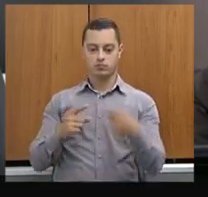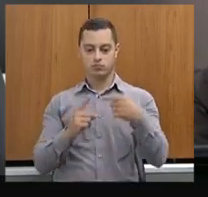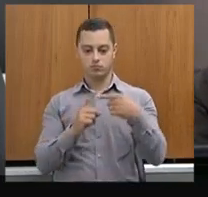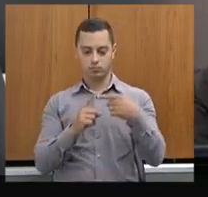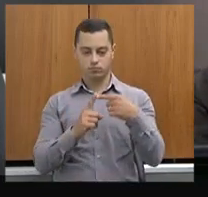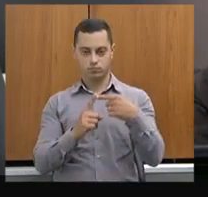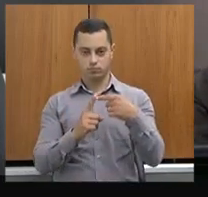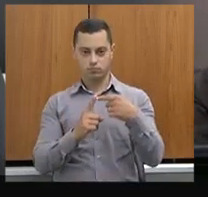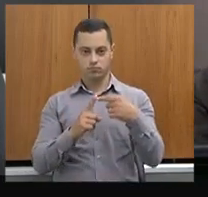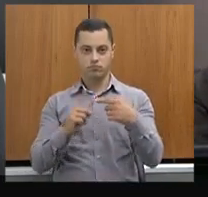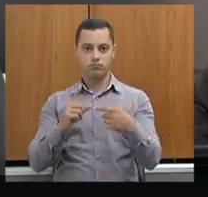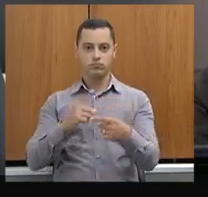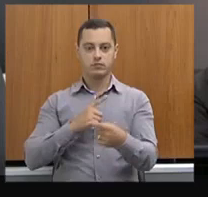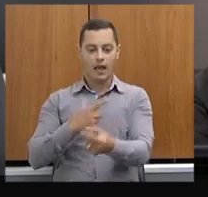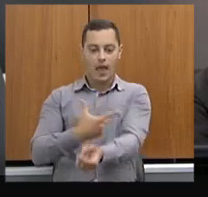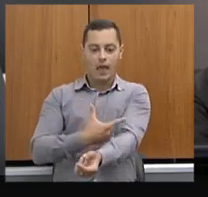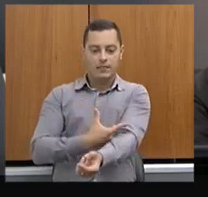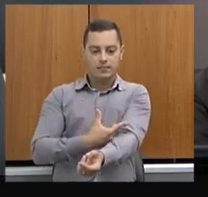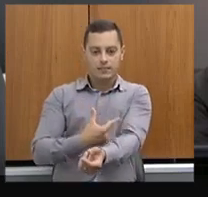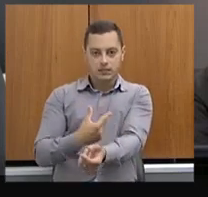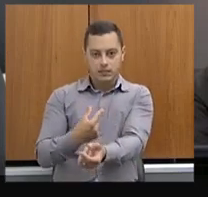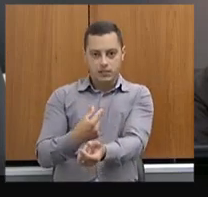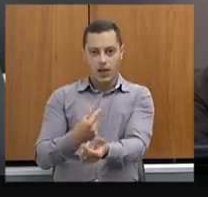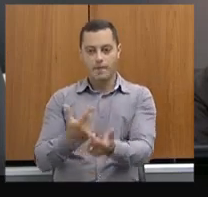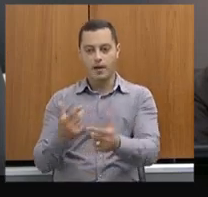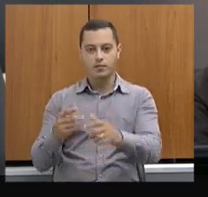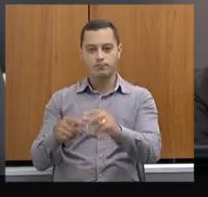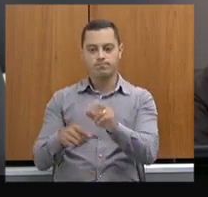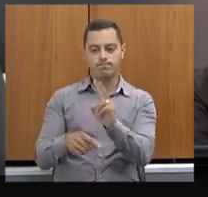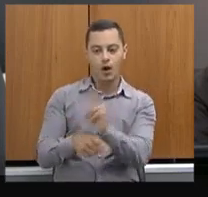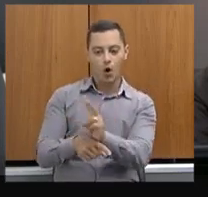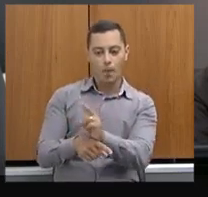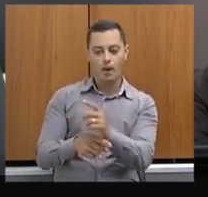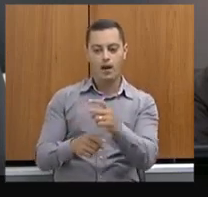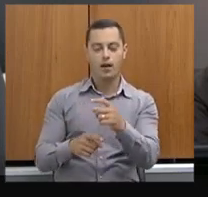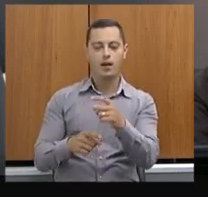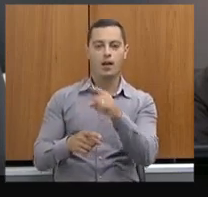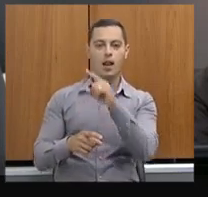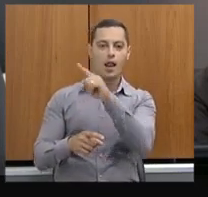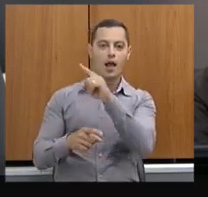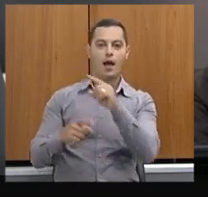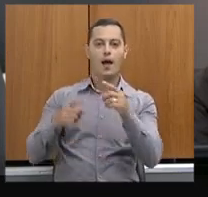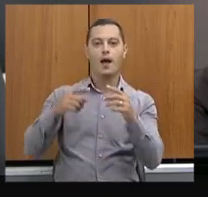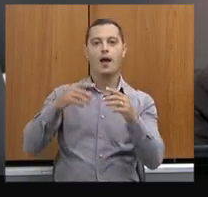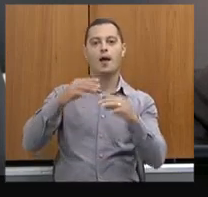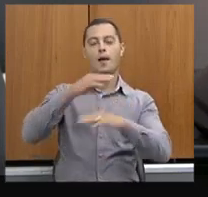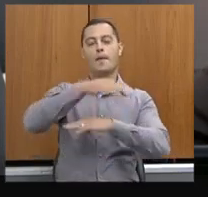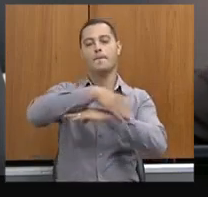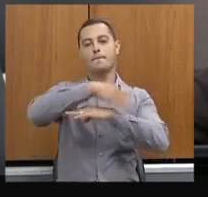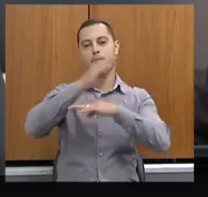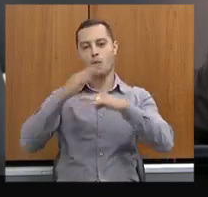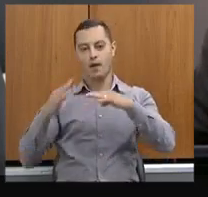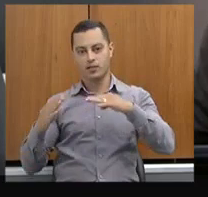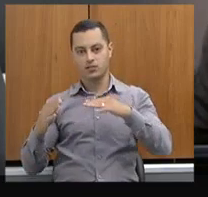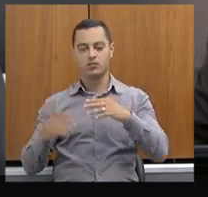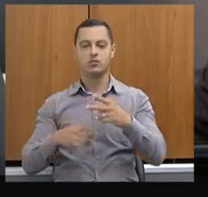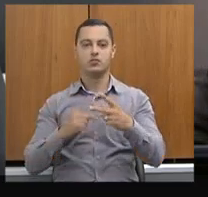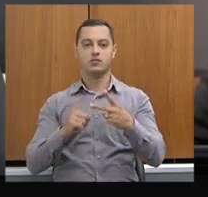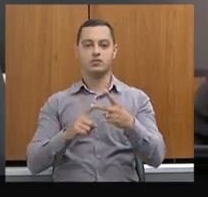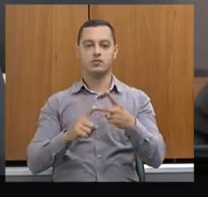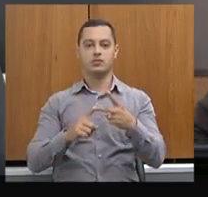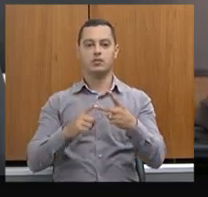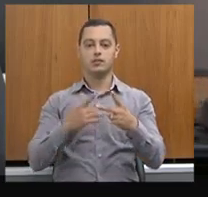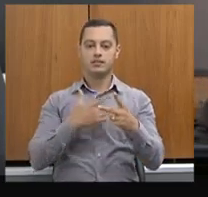os exames e constantes a monitoramento na operação Brumadinho a disseminação das informações em saúde